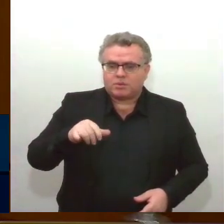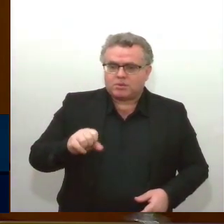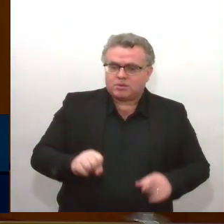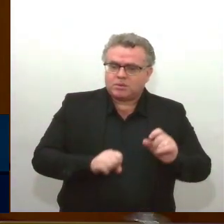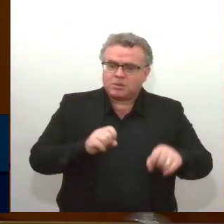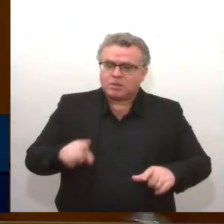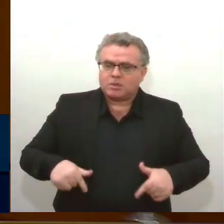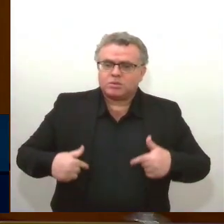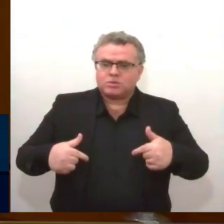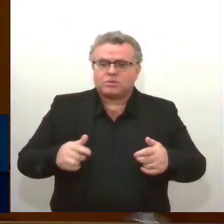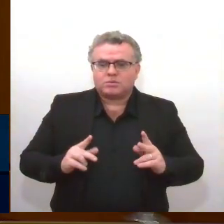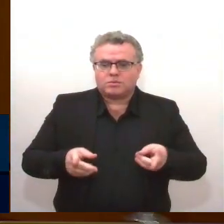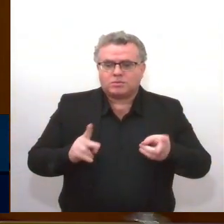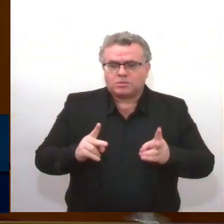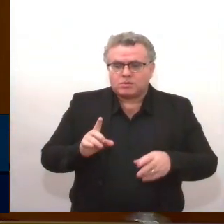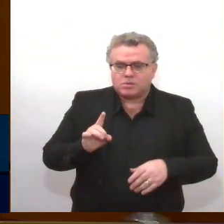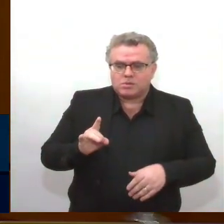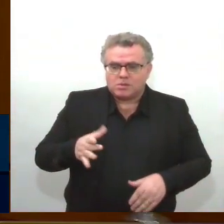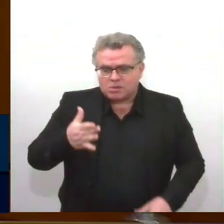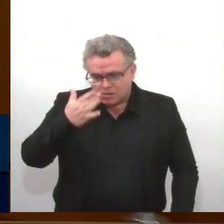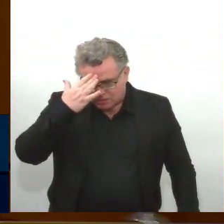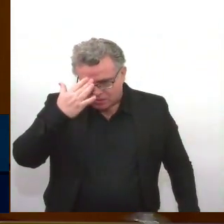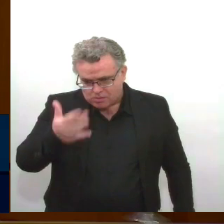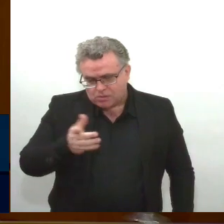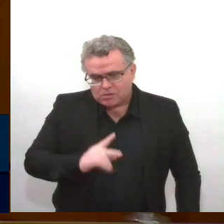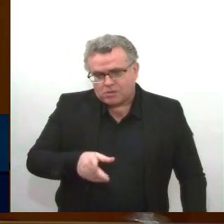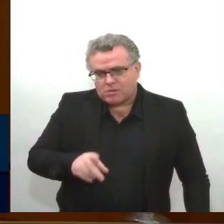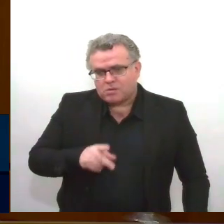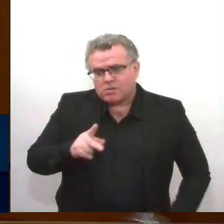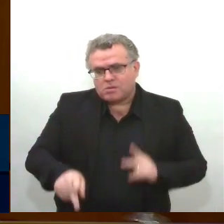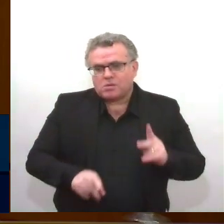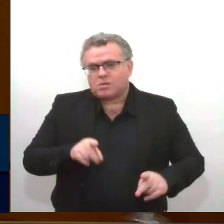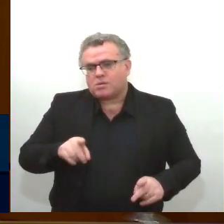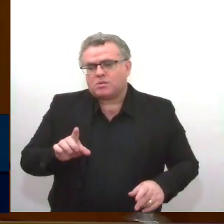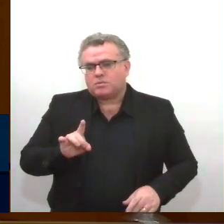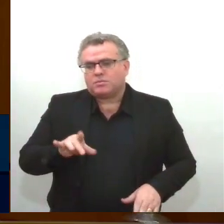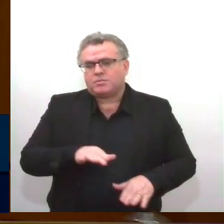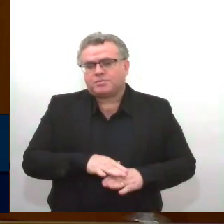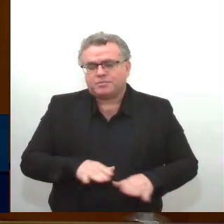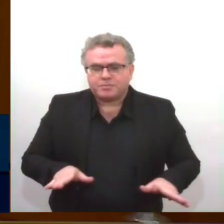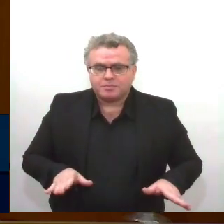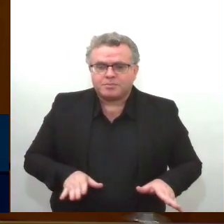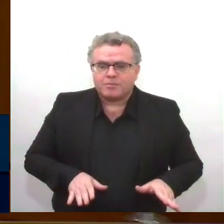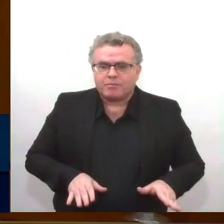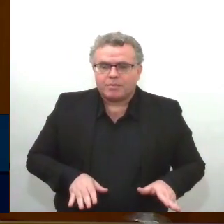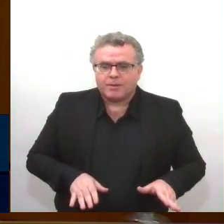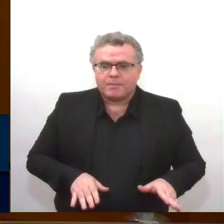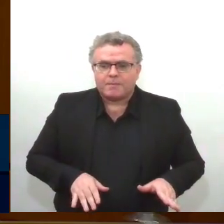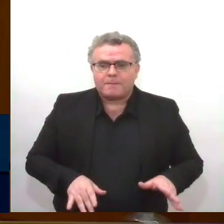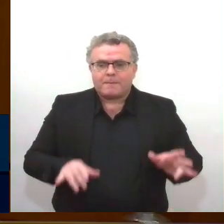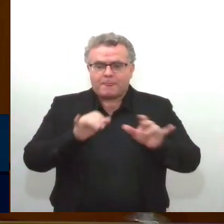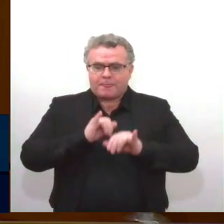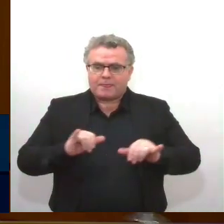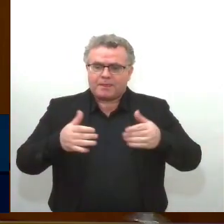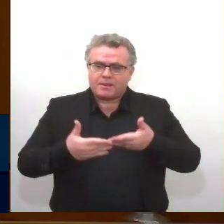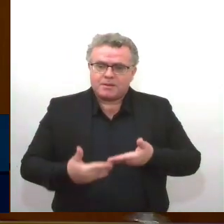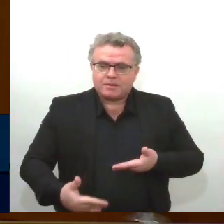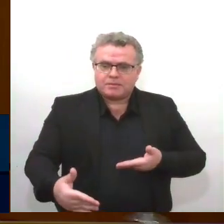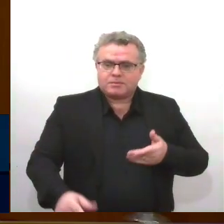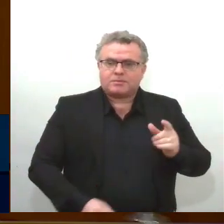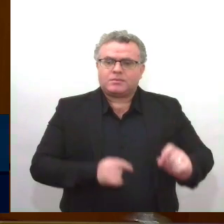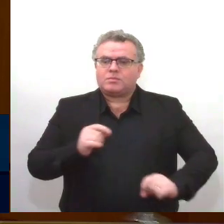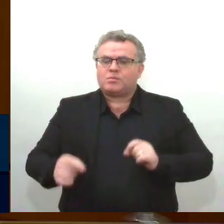gratidão àquele povo era isso ISS senhor presidente Lembrando que Possivelmente já temos aí o projeto de lei orçamentária na